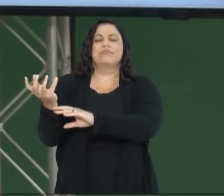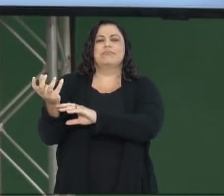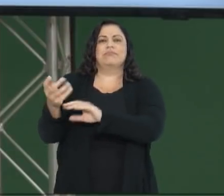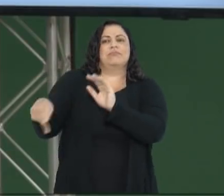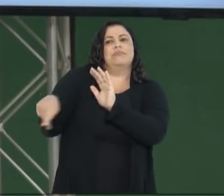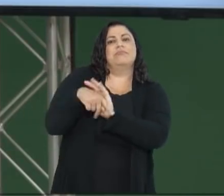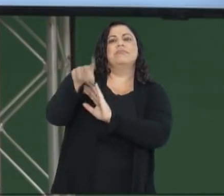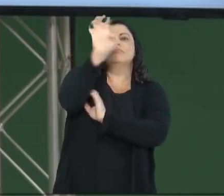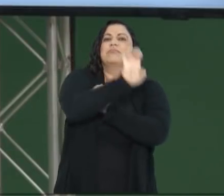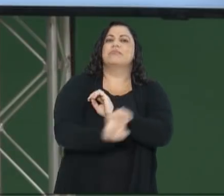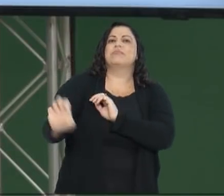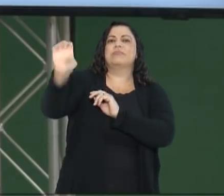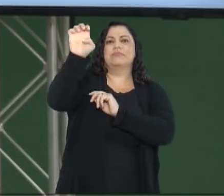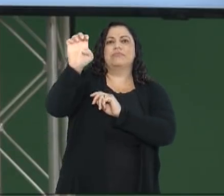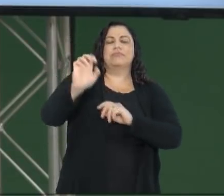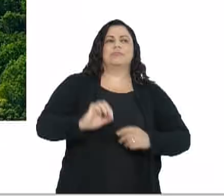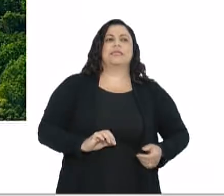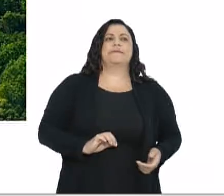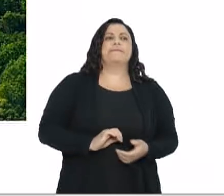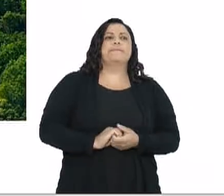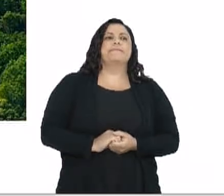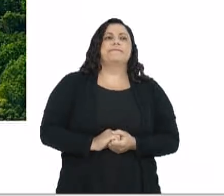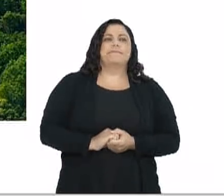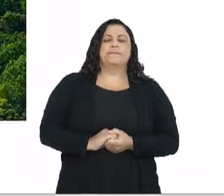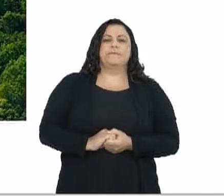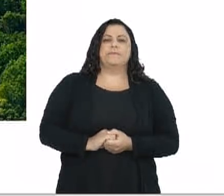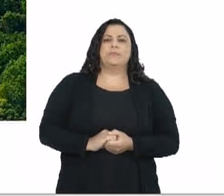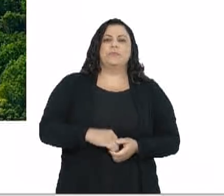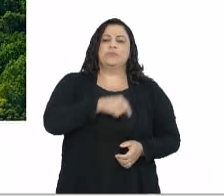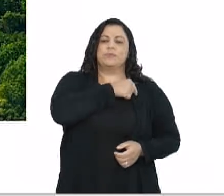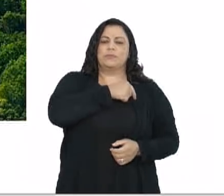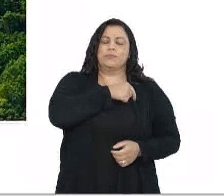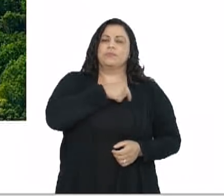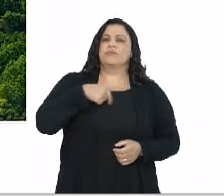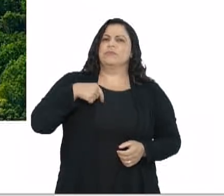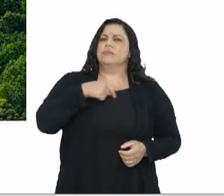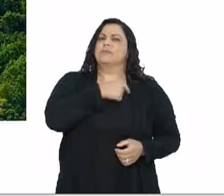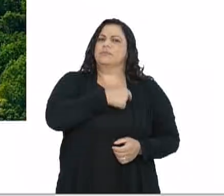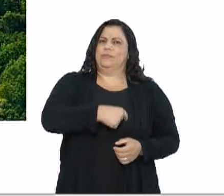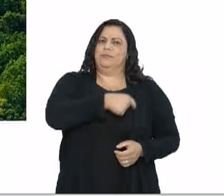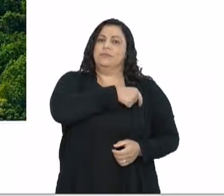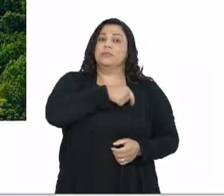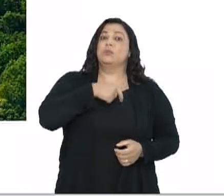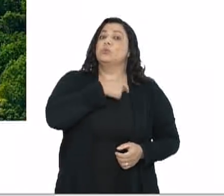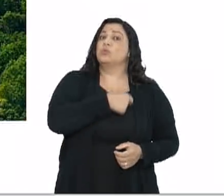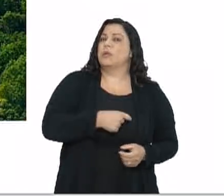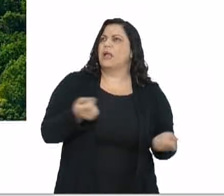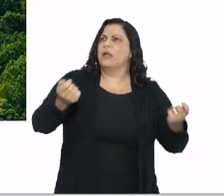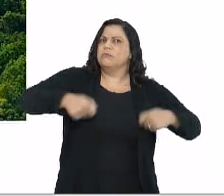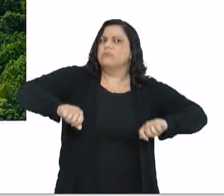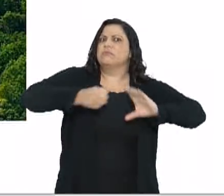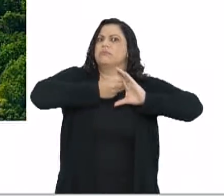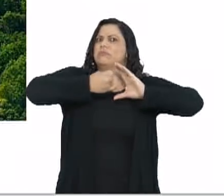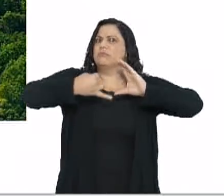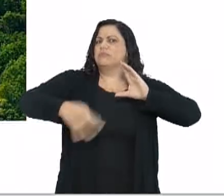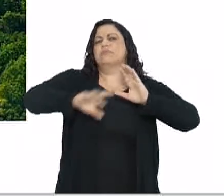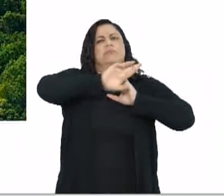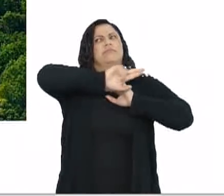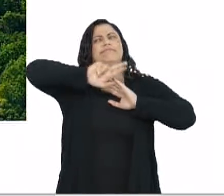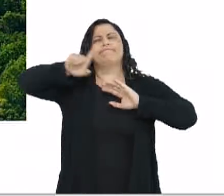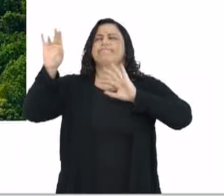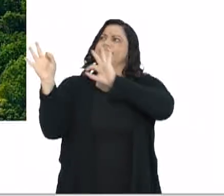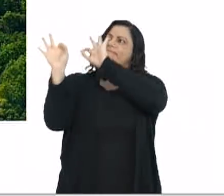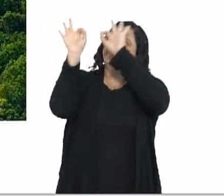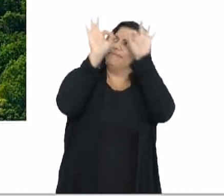né? Continuando lá, Suécia, então apresenta outras características peculiares na sua